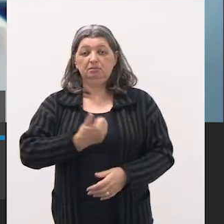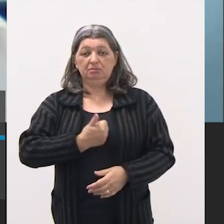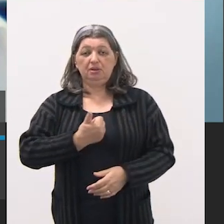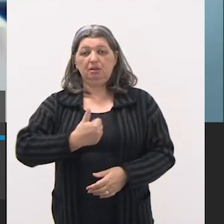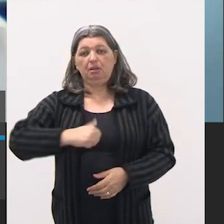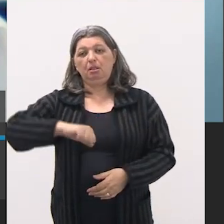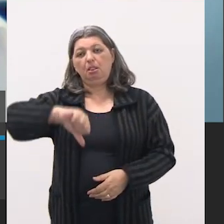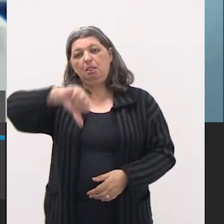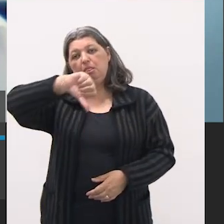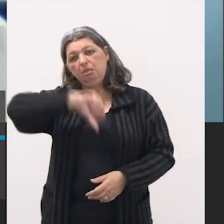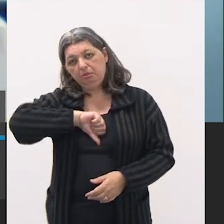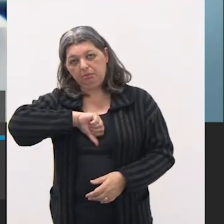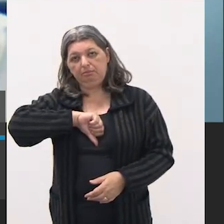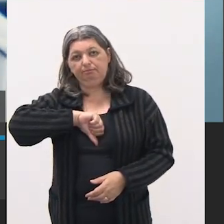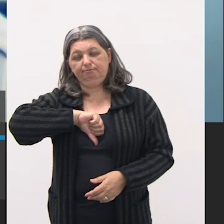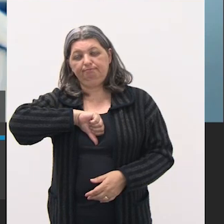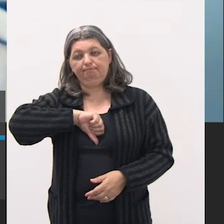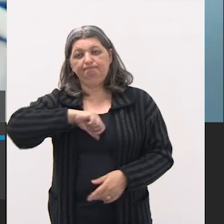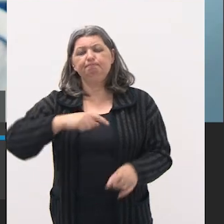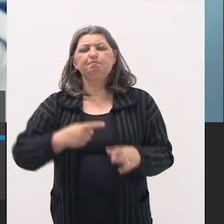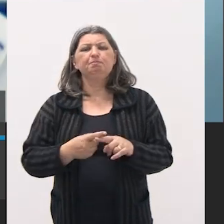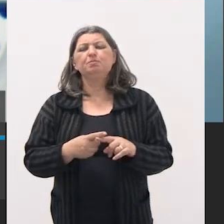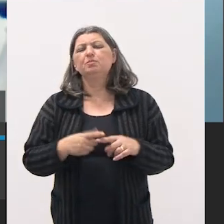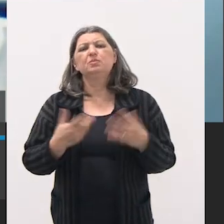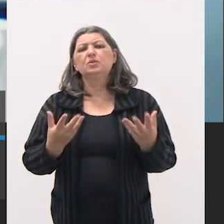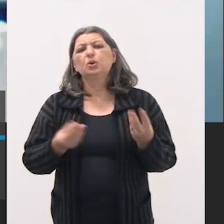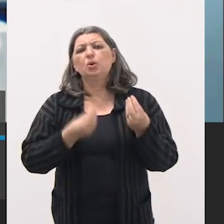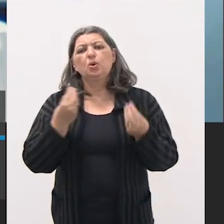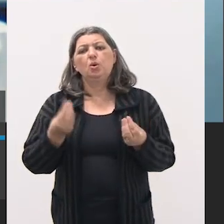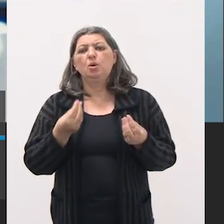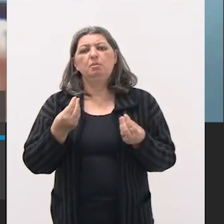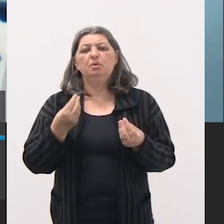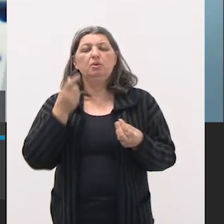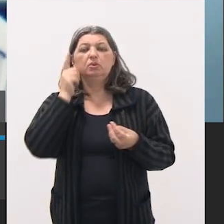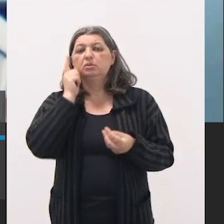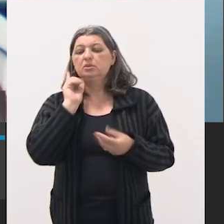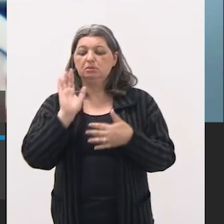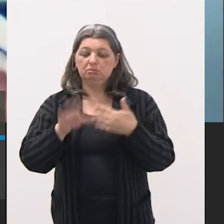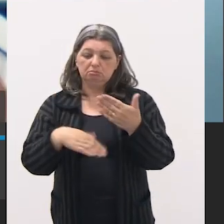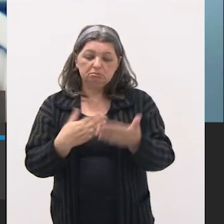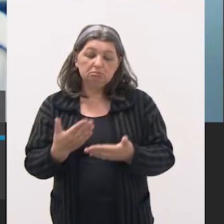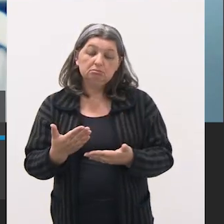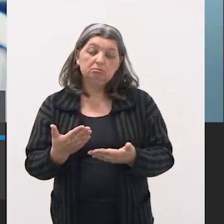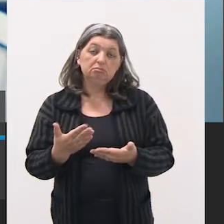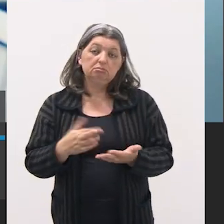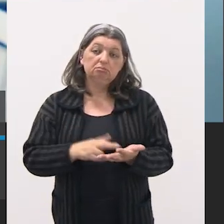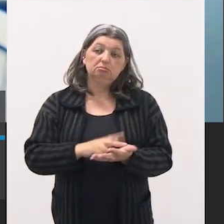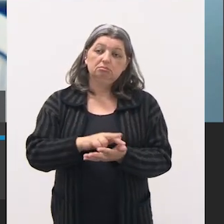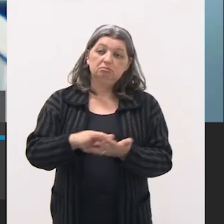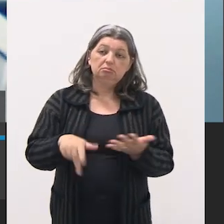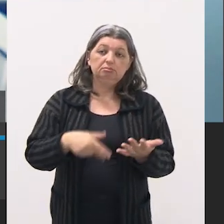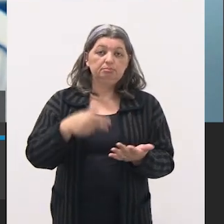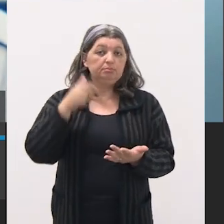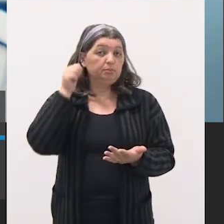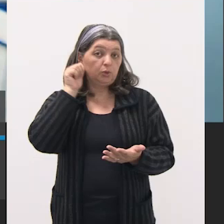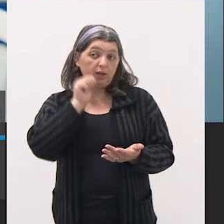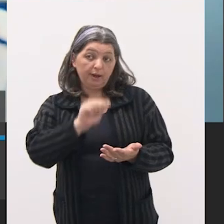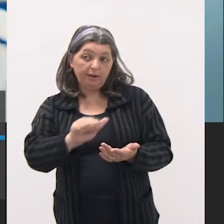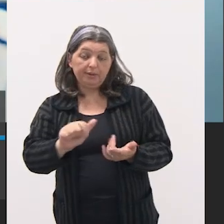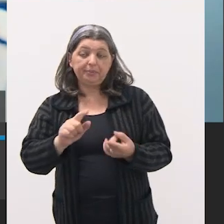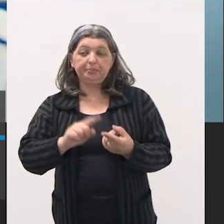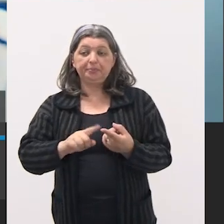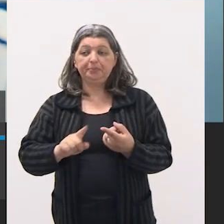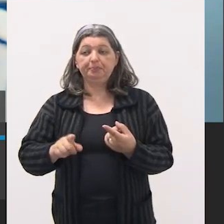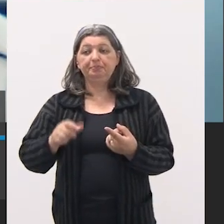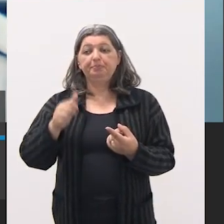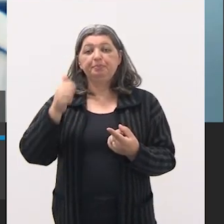não são vistas como um todo, como é que elas vão desempenhar diferentes papéis? O papel de mulher, o papel